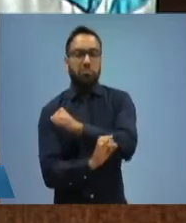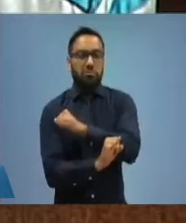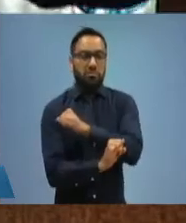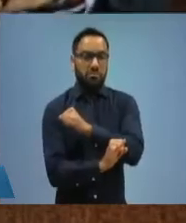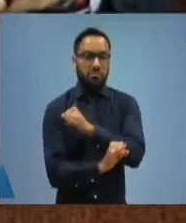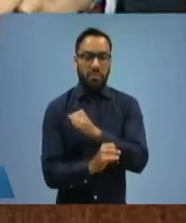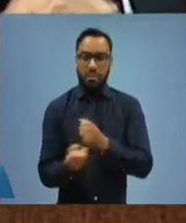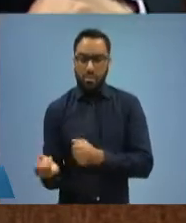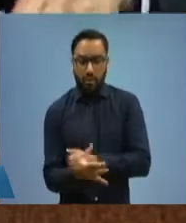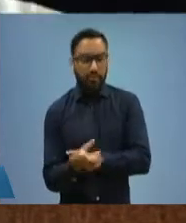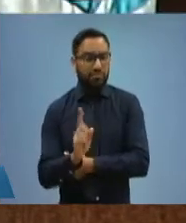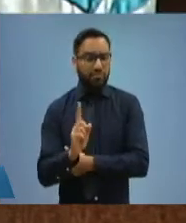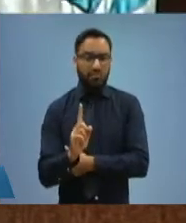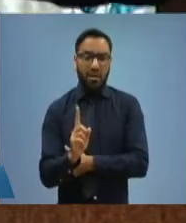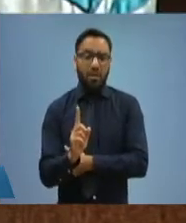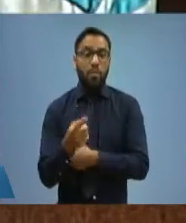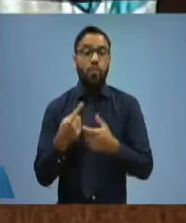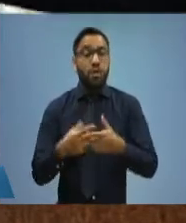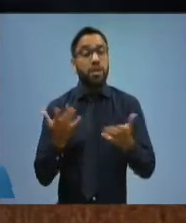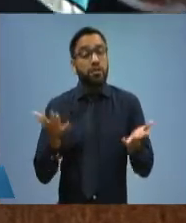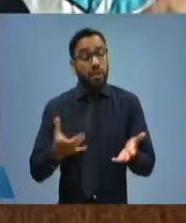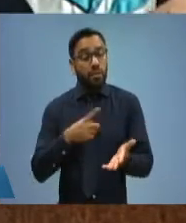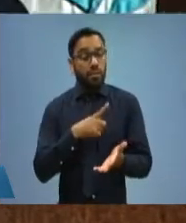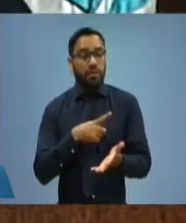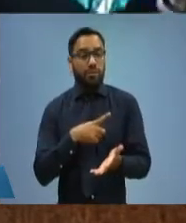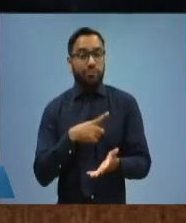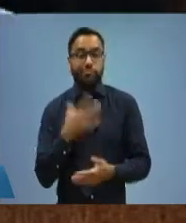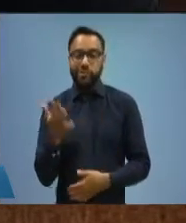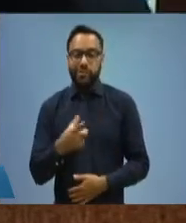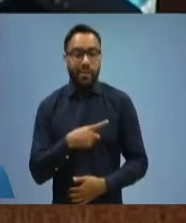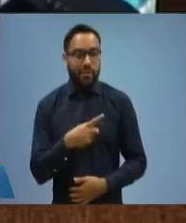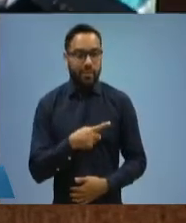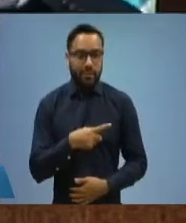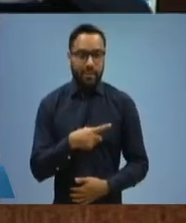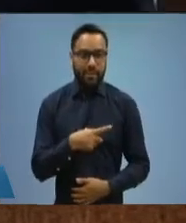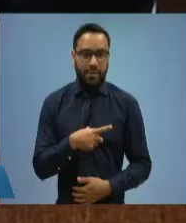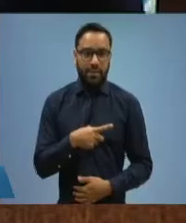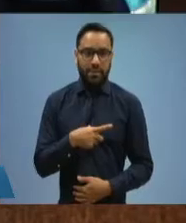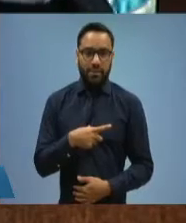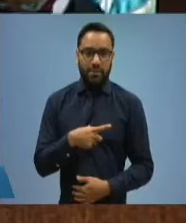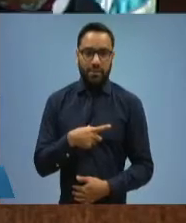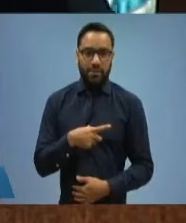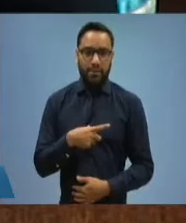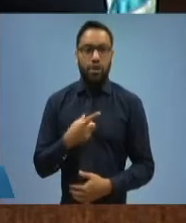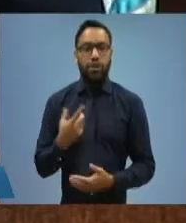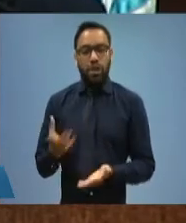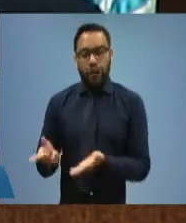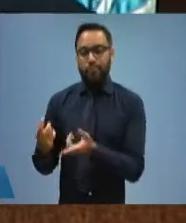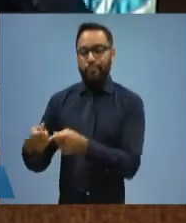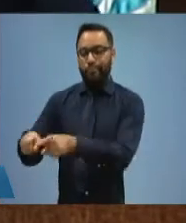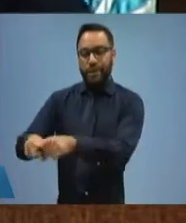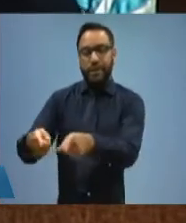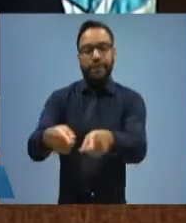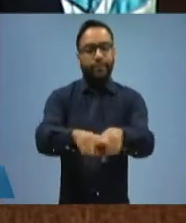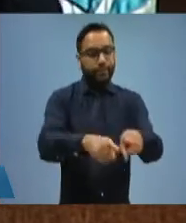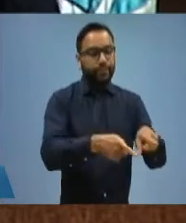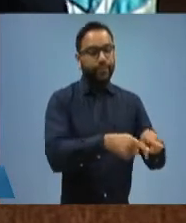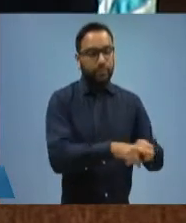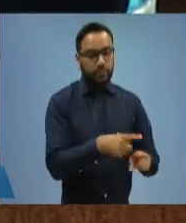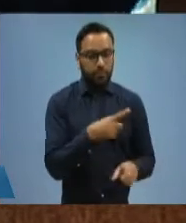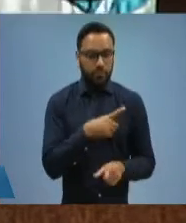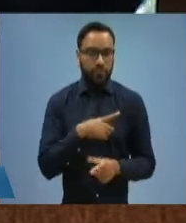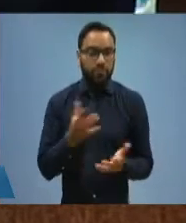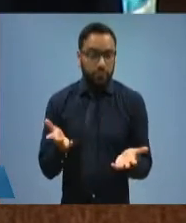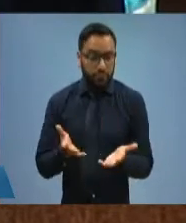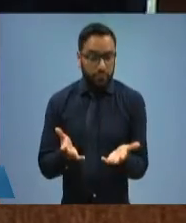Essas atividades já acontecem em vários espaços públicos da cidade, em parceria ou mesmo numa relação bilateral